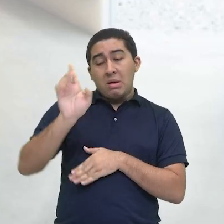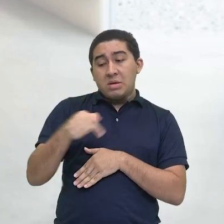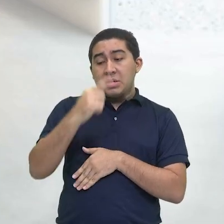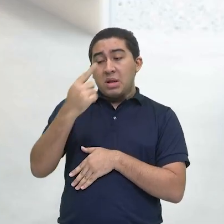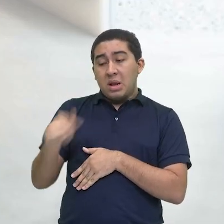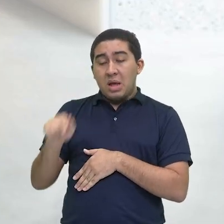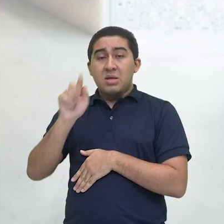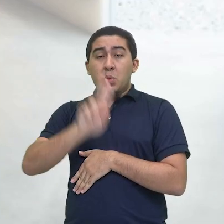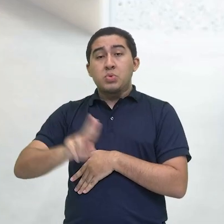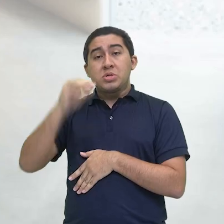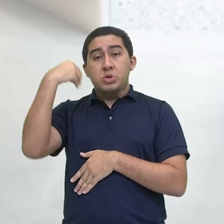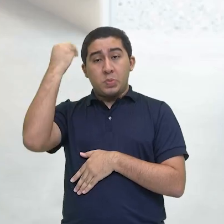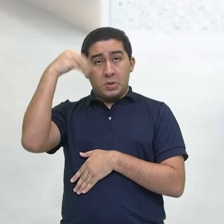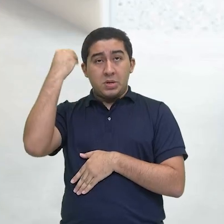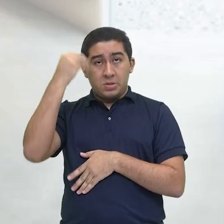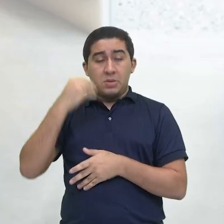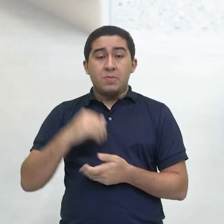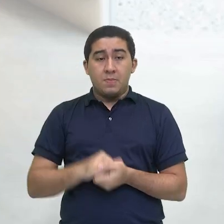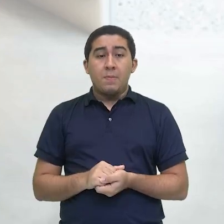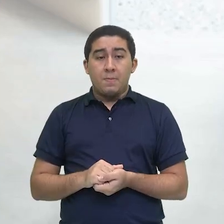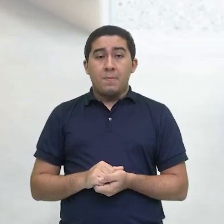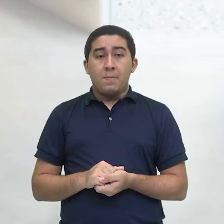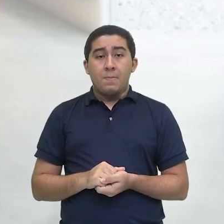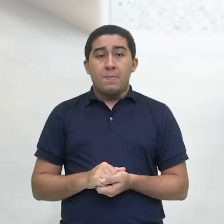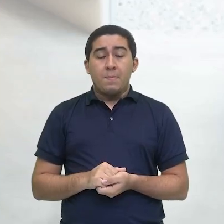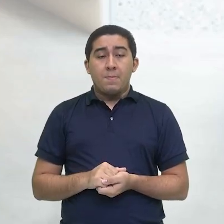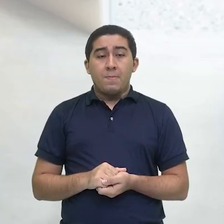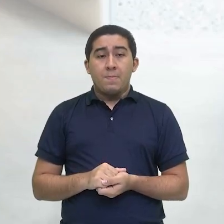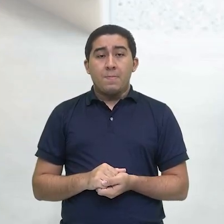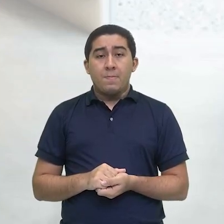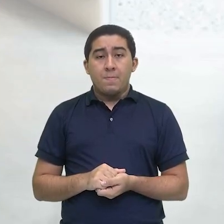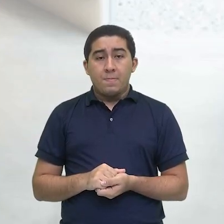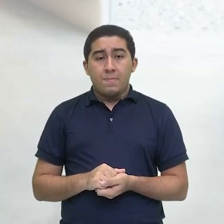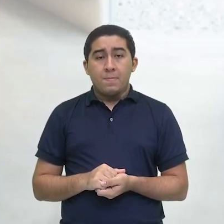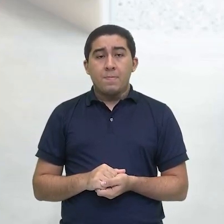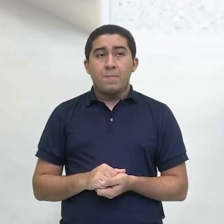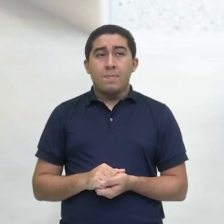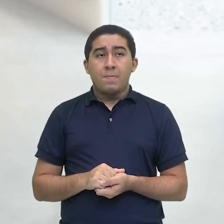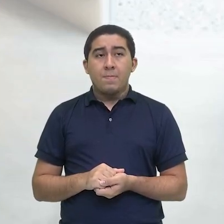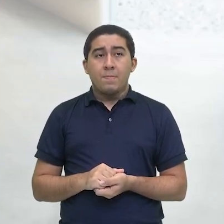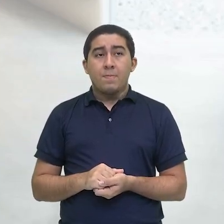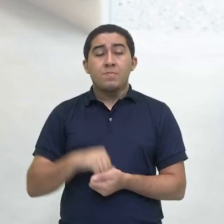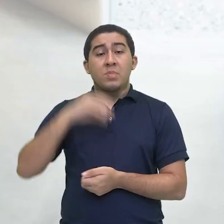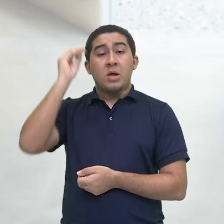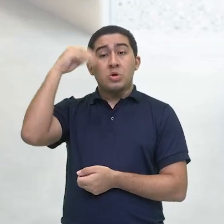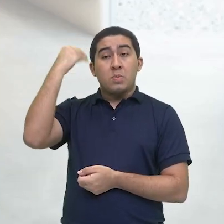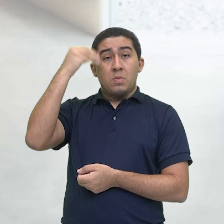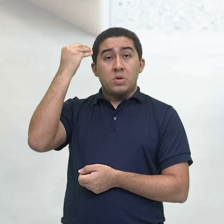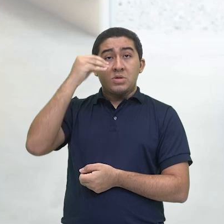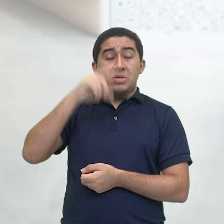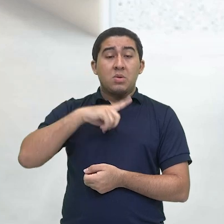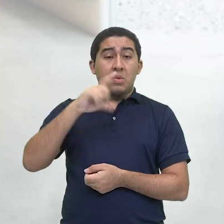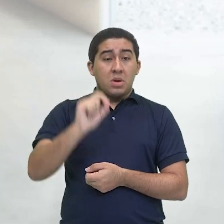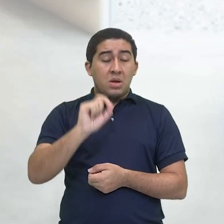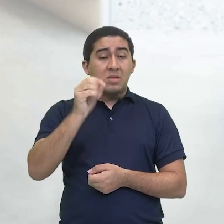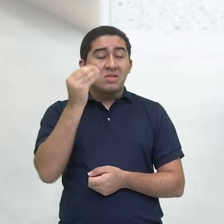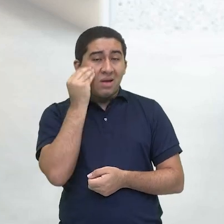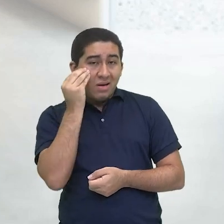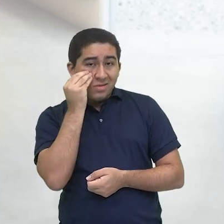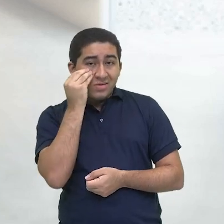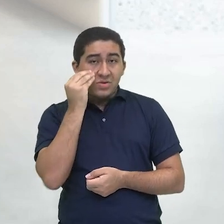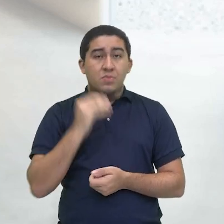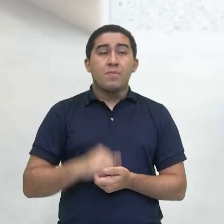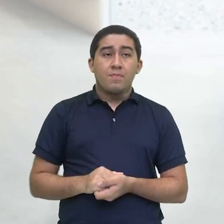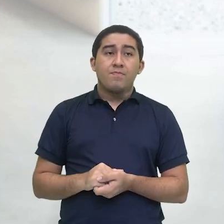experimentação, ok? A experimentação, ela é importante porque vai ser feito testes, né? E